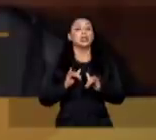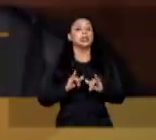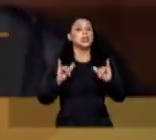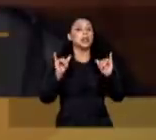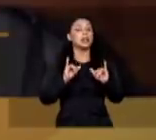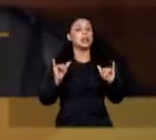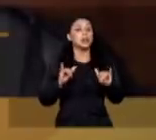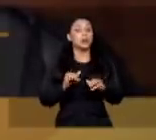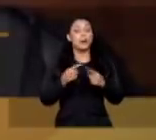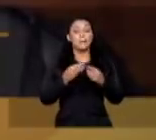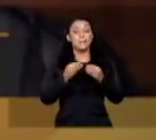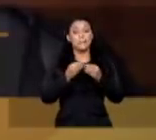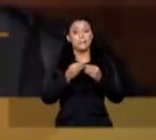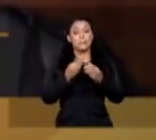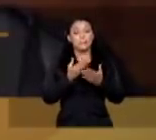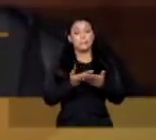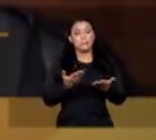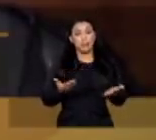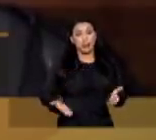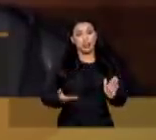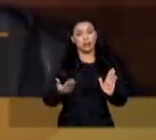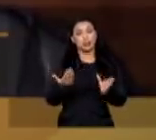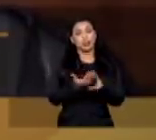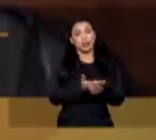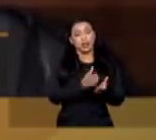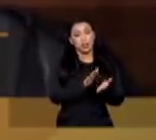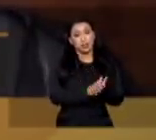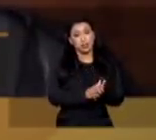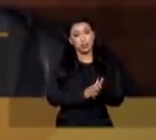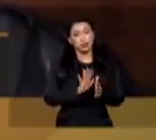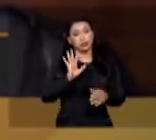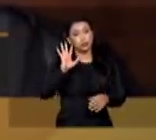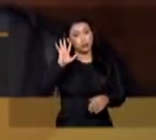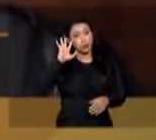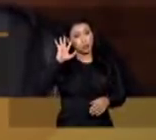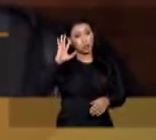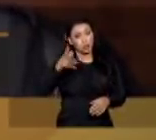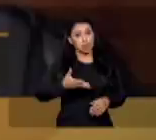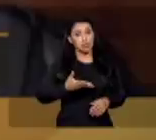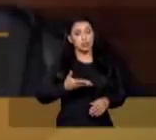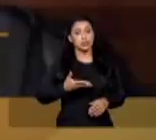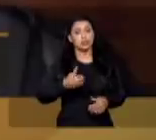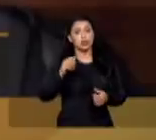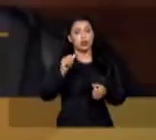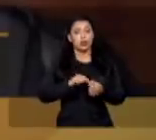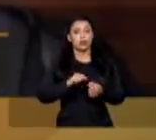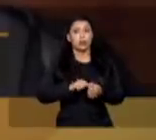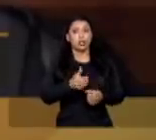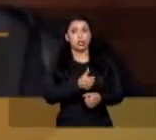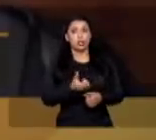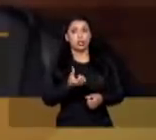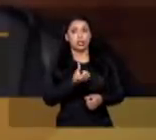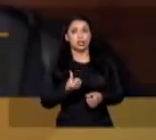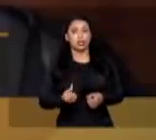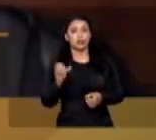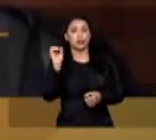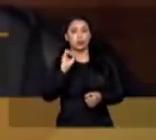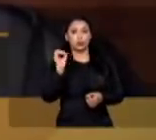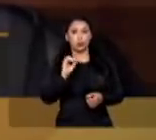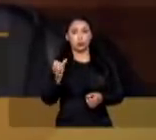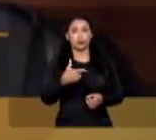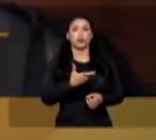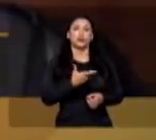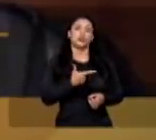a perda do objeto da impetração por meio de decisão monocrática proferida em 16 de